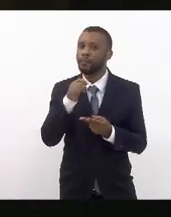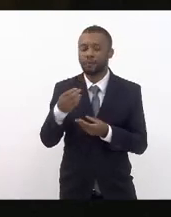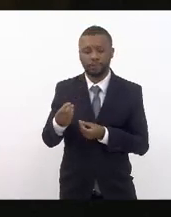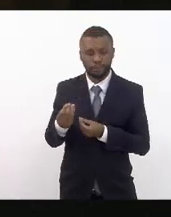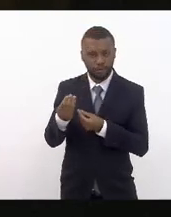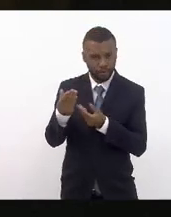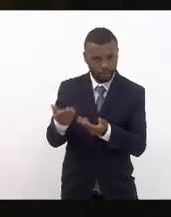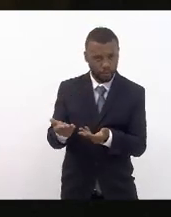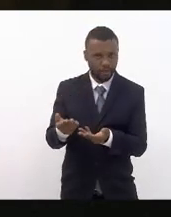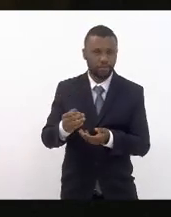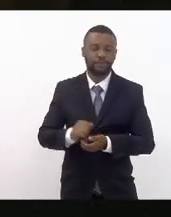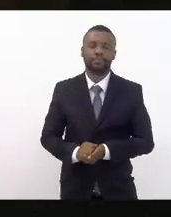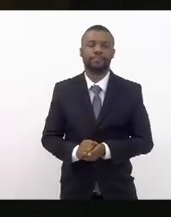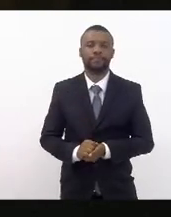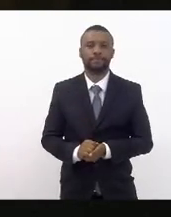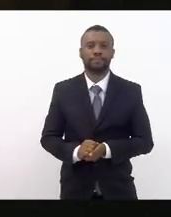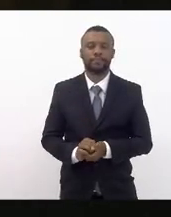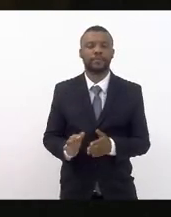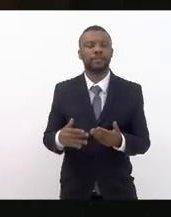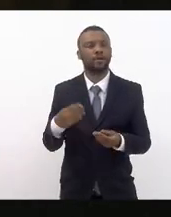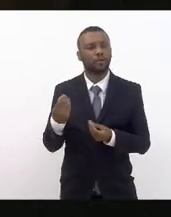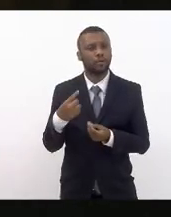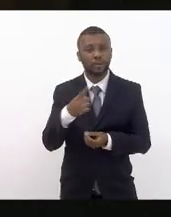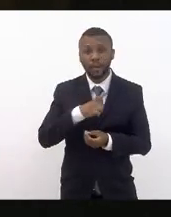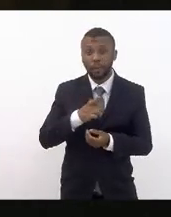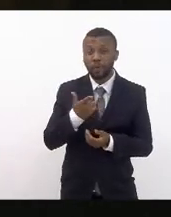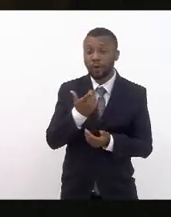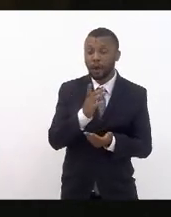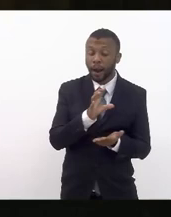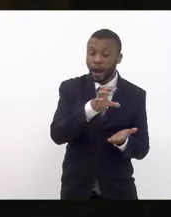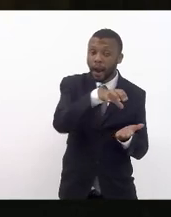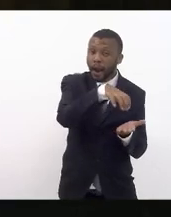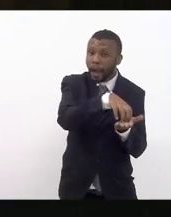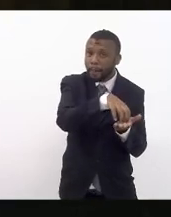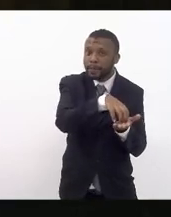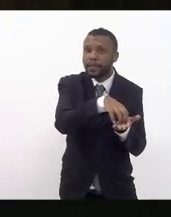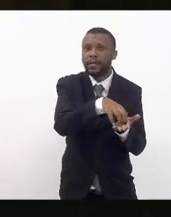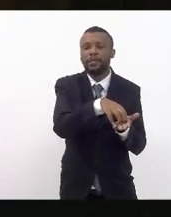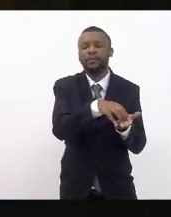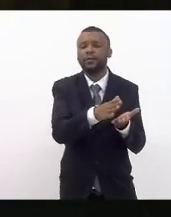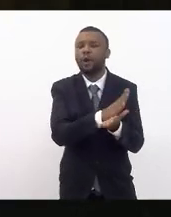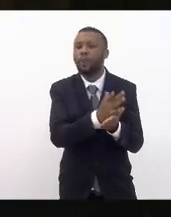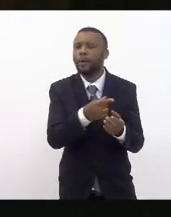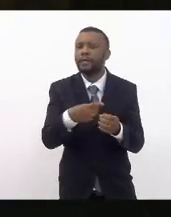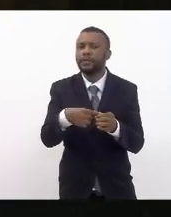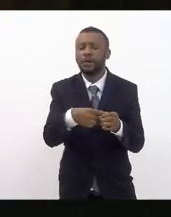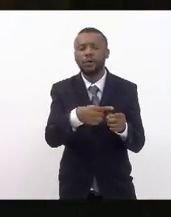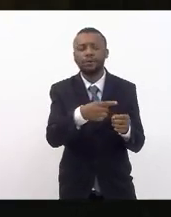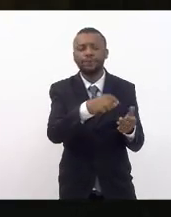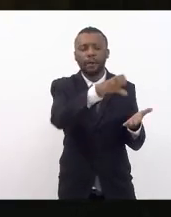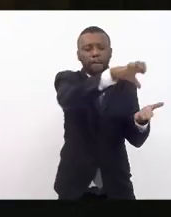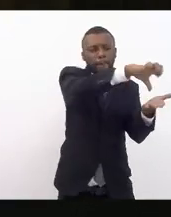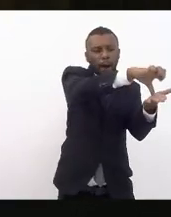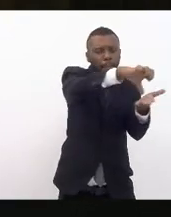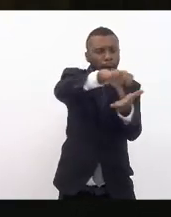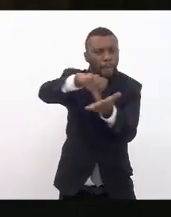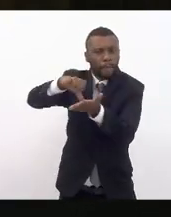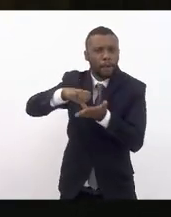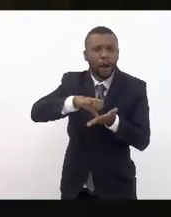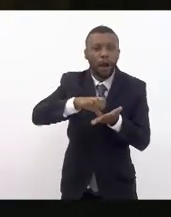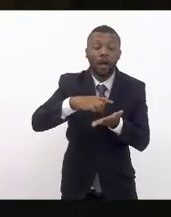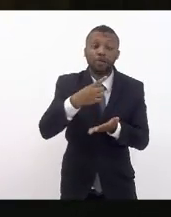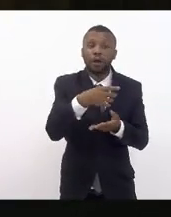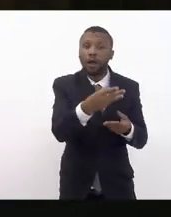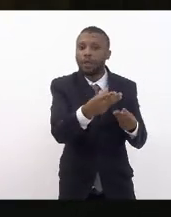E como nós temos gabinetes regionais, e através destes gabinetes é que nós recebemos as